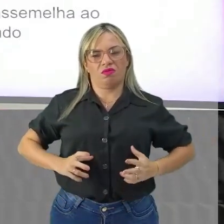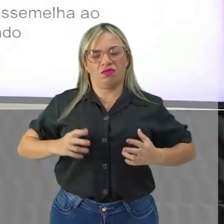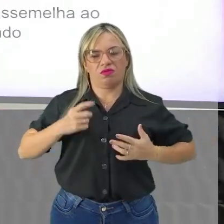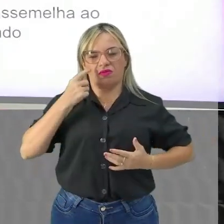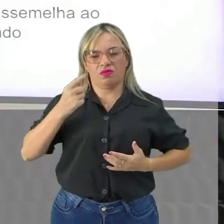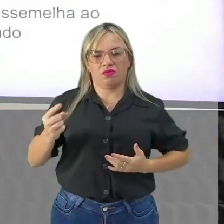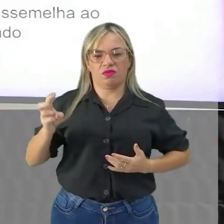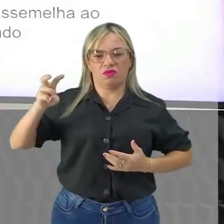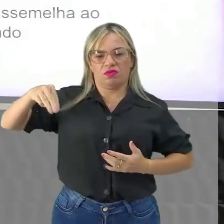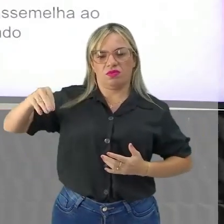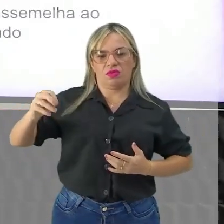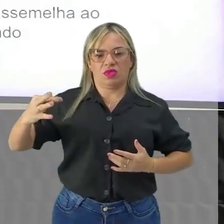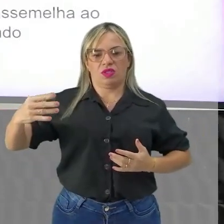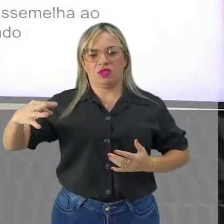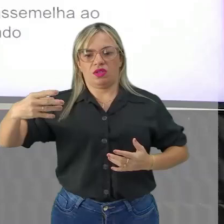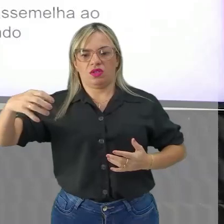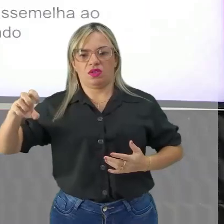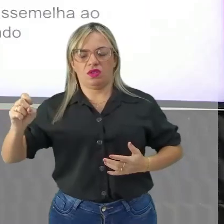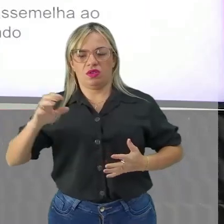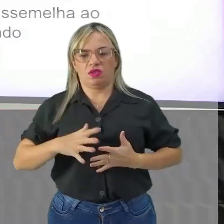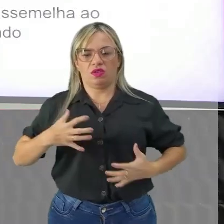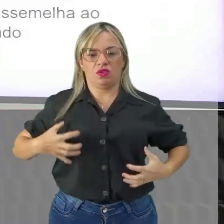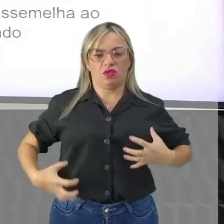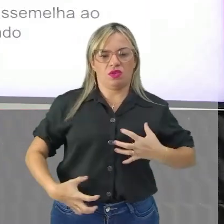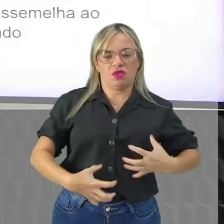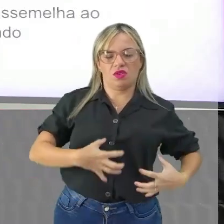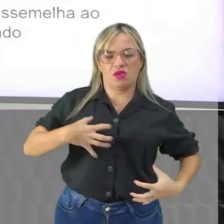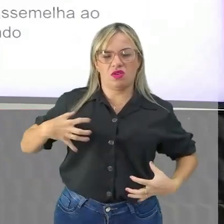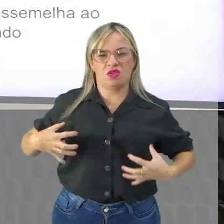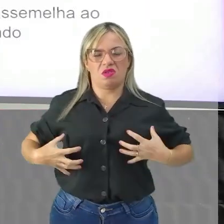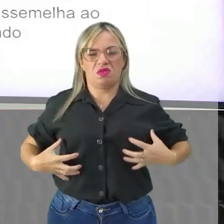numa situação de metástase, para outras regiões do corpo.